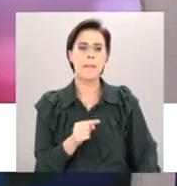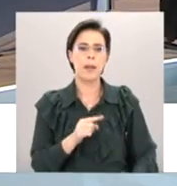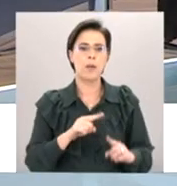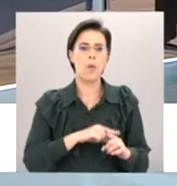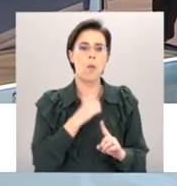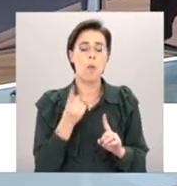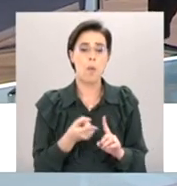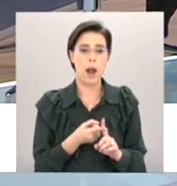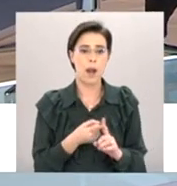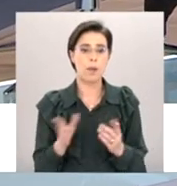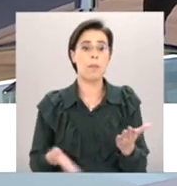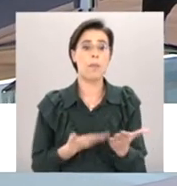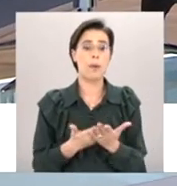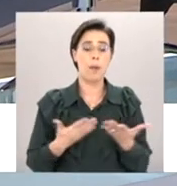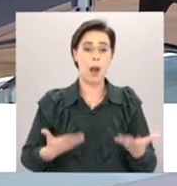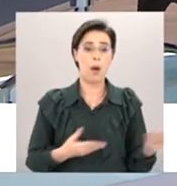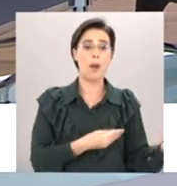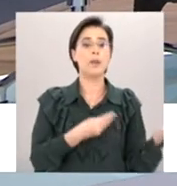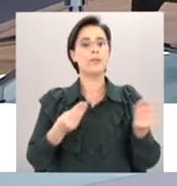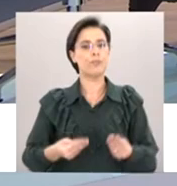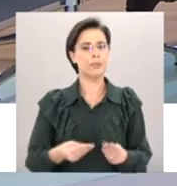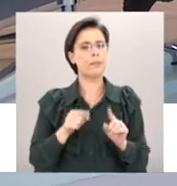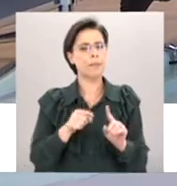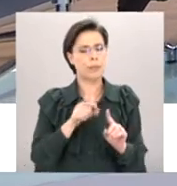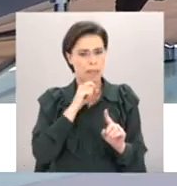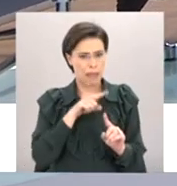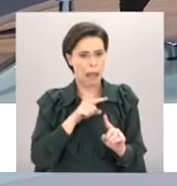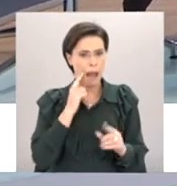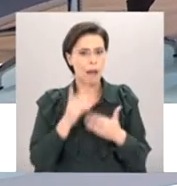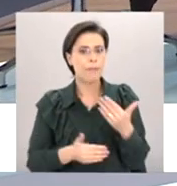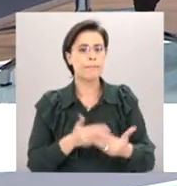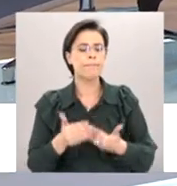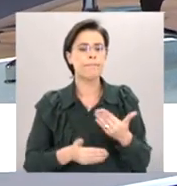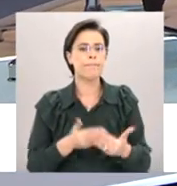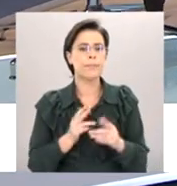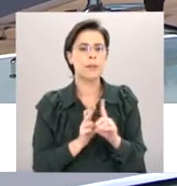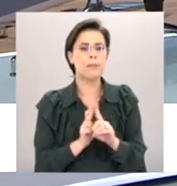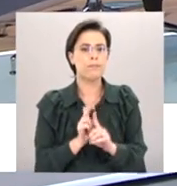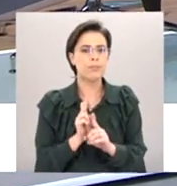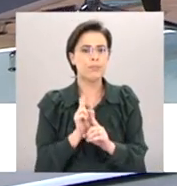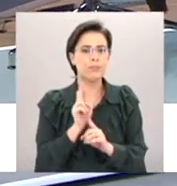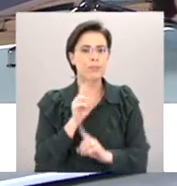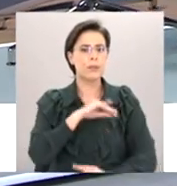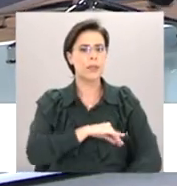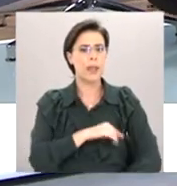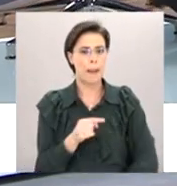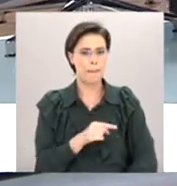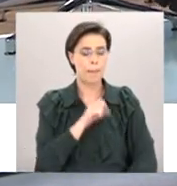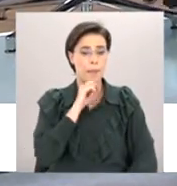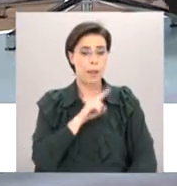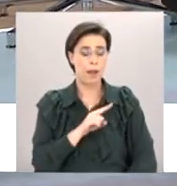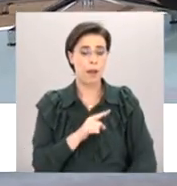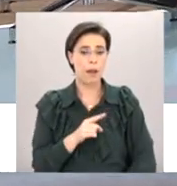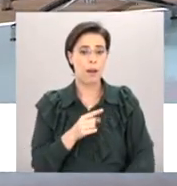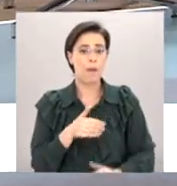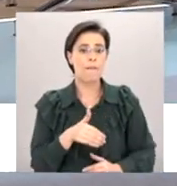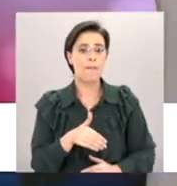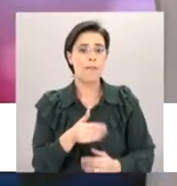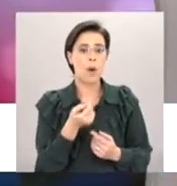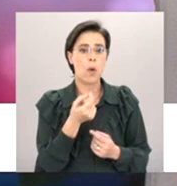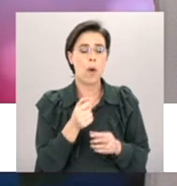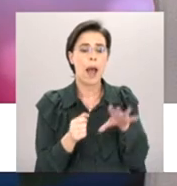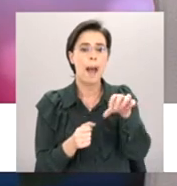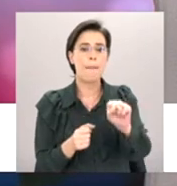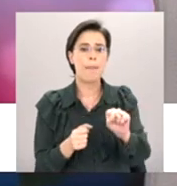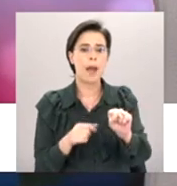ao ano na proposta que agora apresenta e sustentável continuar a aumentar o salário mínimo que cada vez se aproxima mais